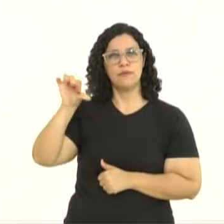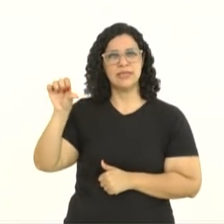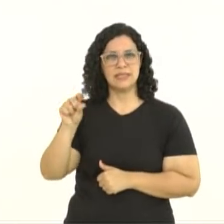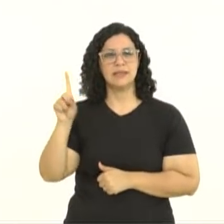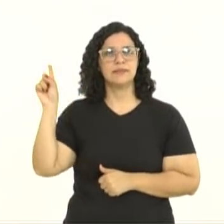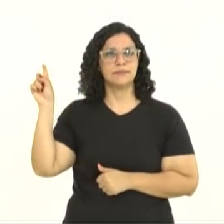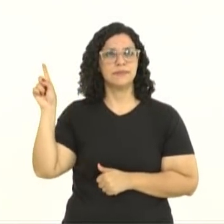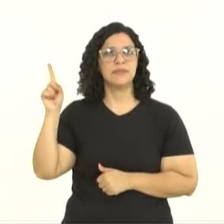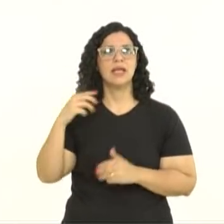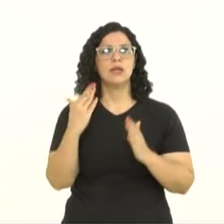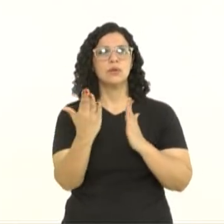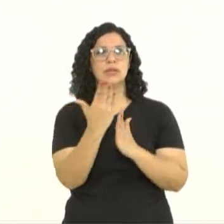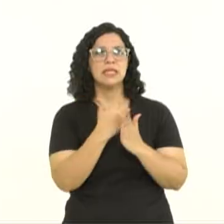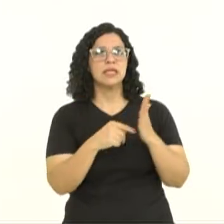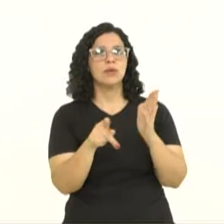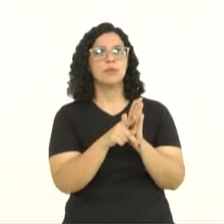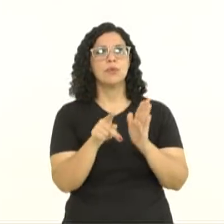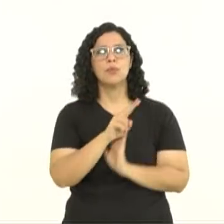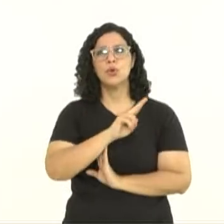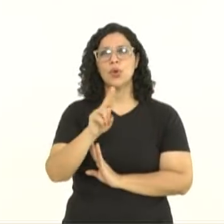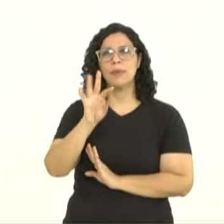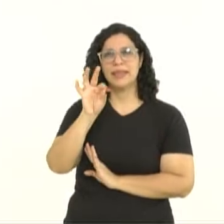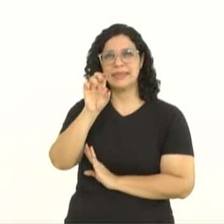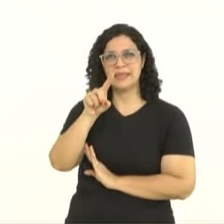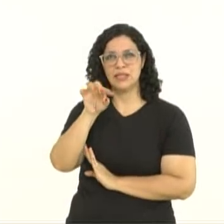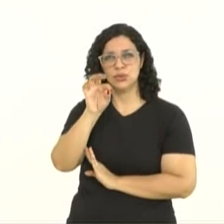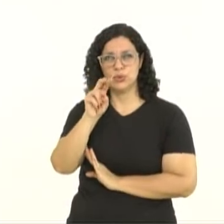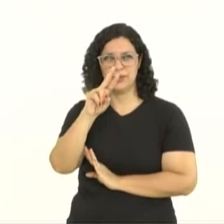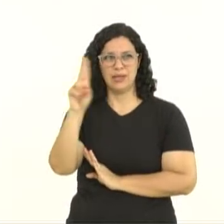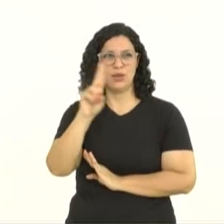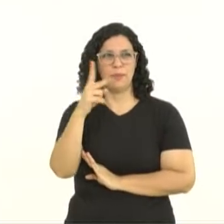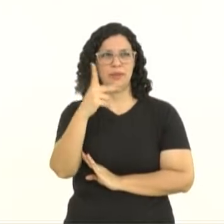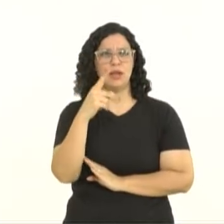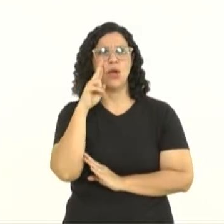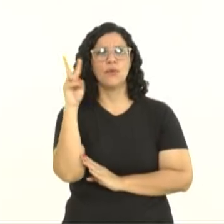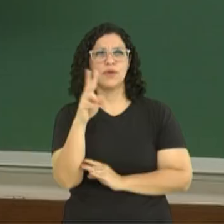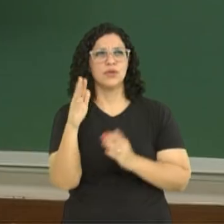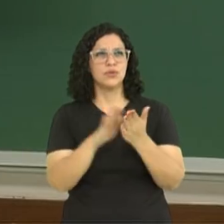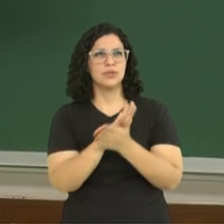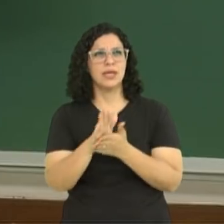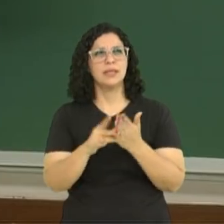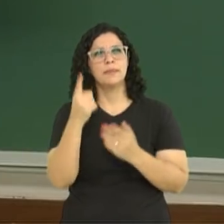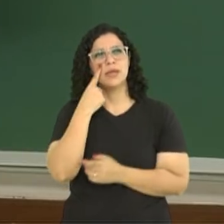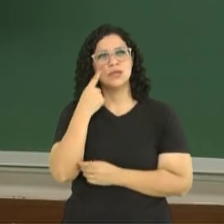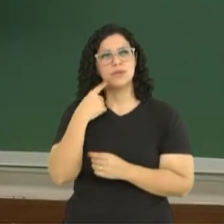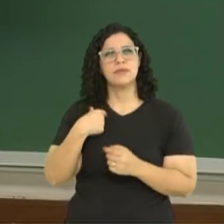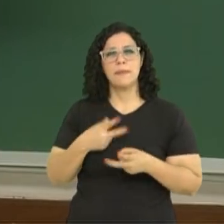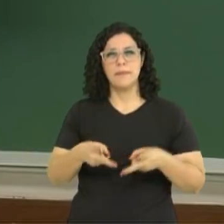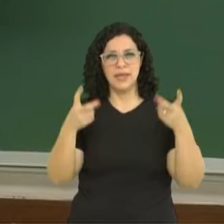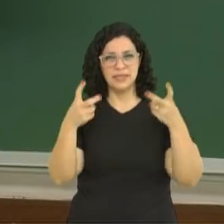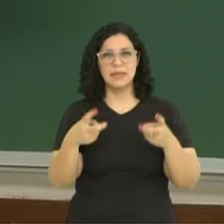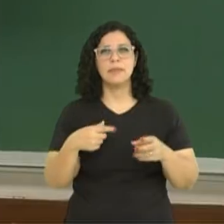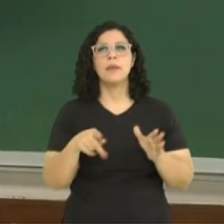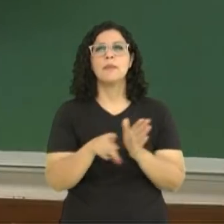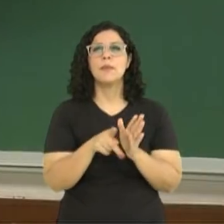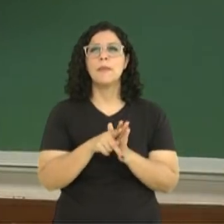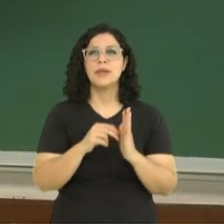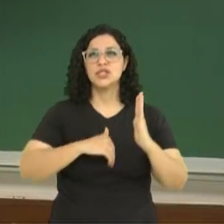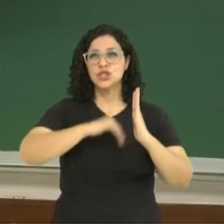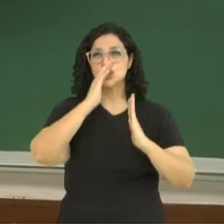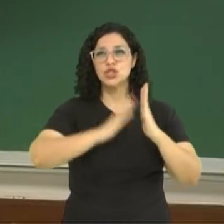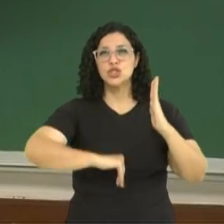1996. Essa pintura é chamada de textura. O que acontece? Aqui a gente não consegue enxergar, mas essa tinta aqui é uma